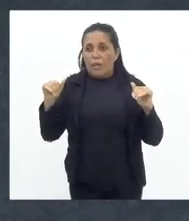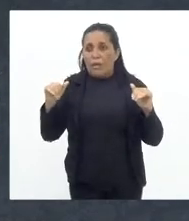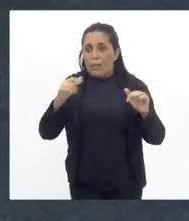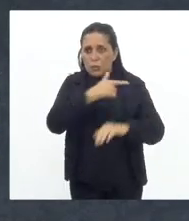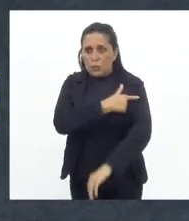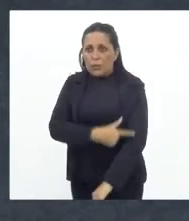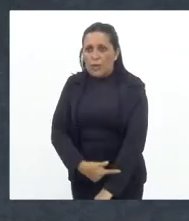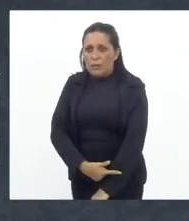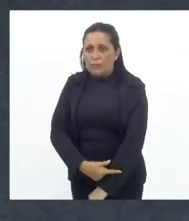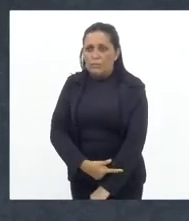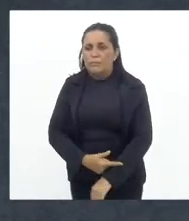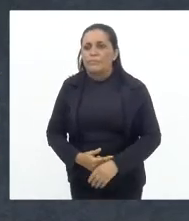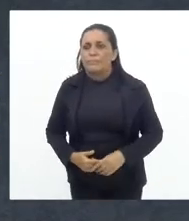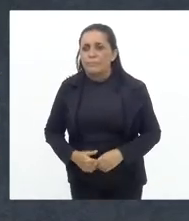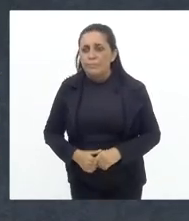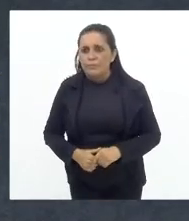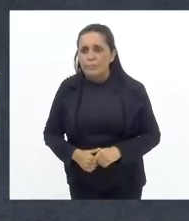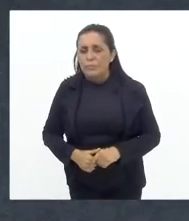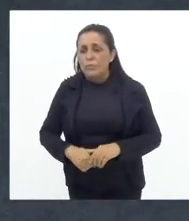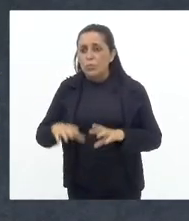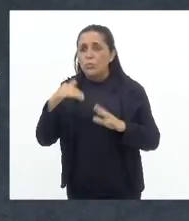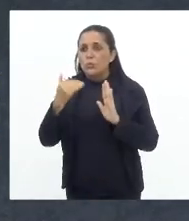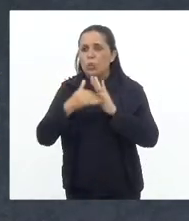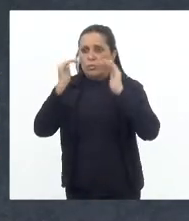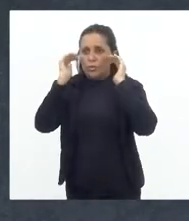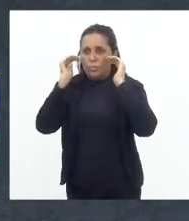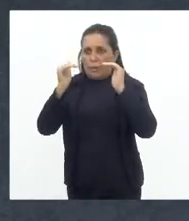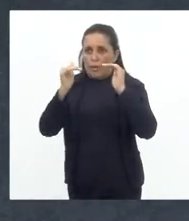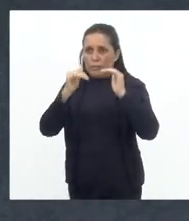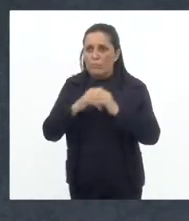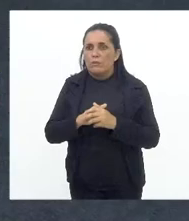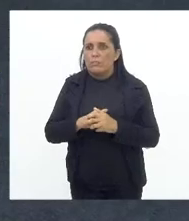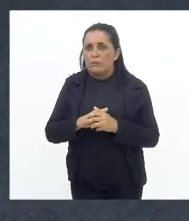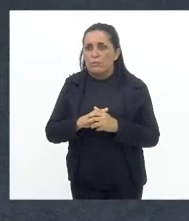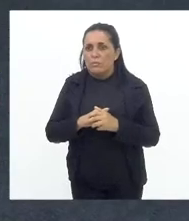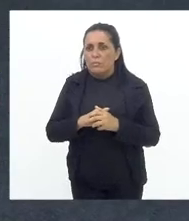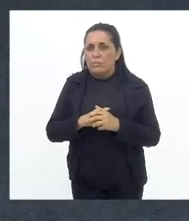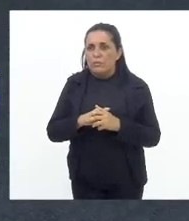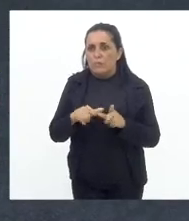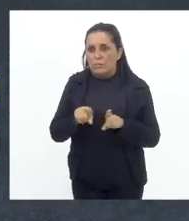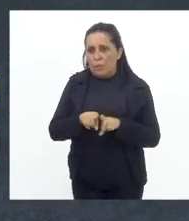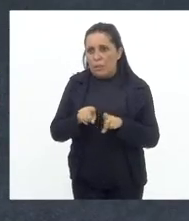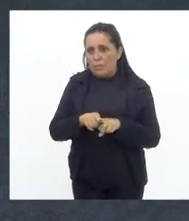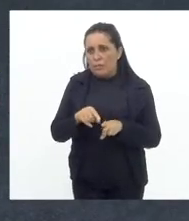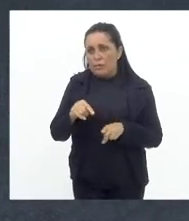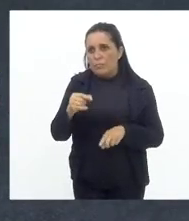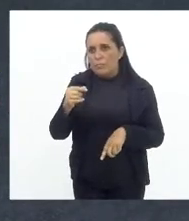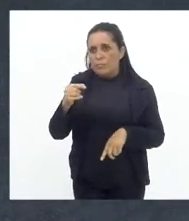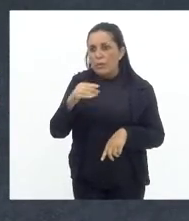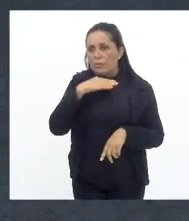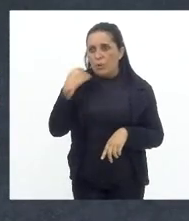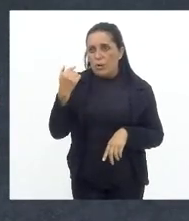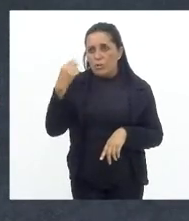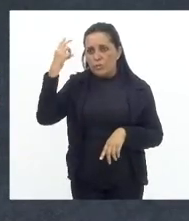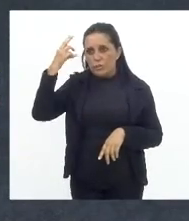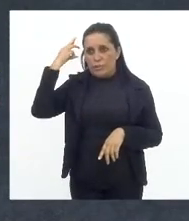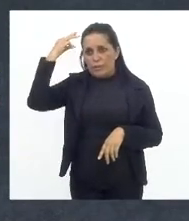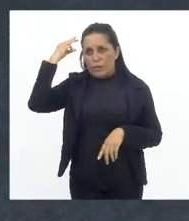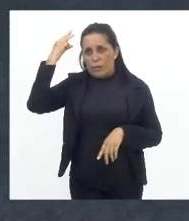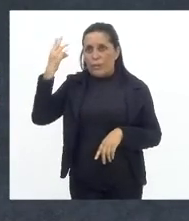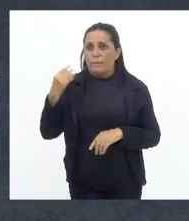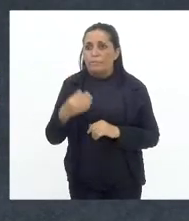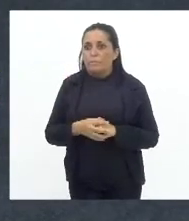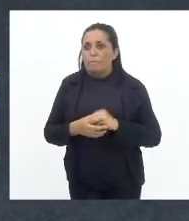a todos nós Sem dúvida nenhuma temos do respeito pelo óbito da vereadora E ai inclusive uma demanda